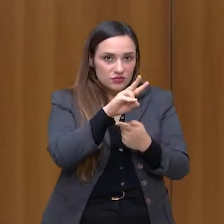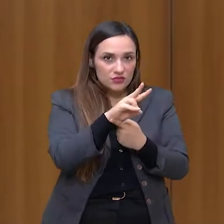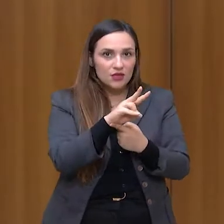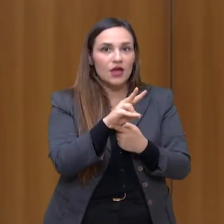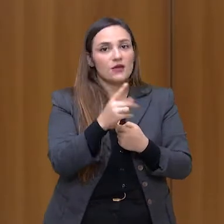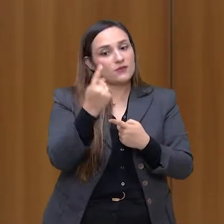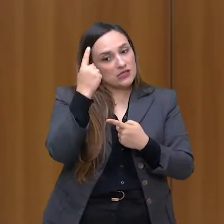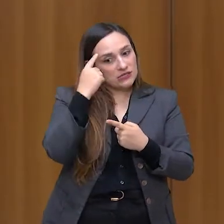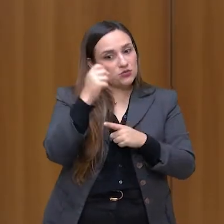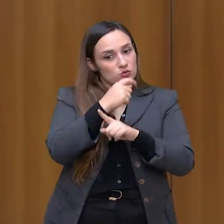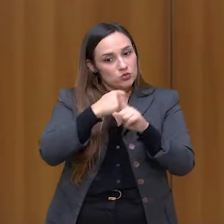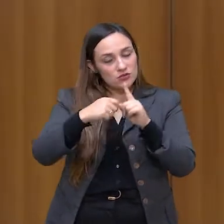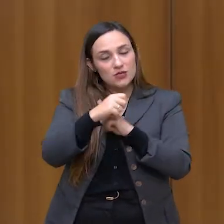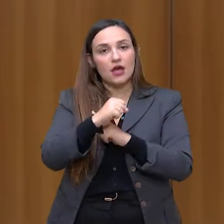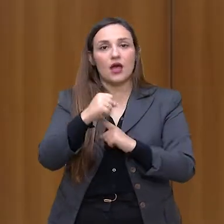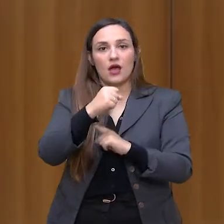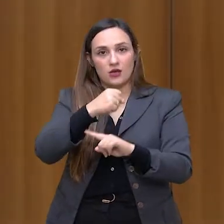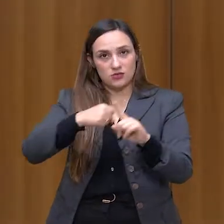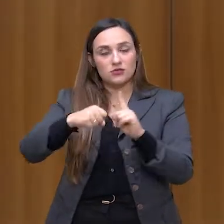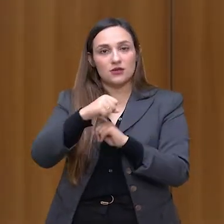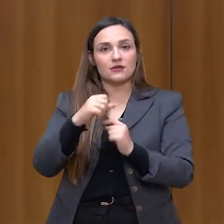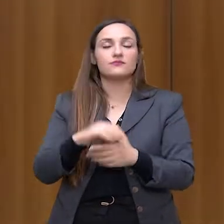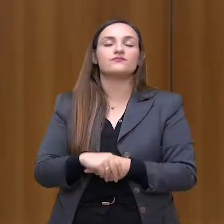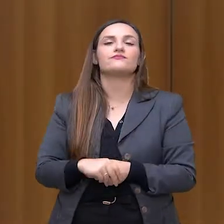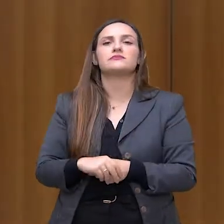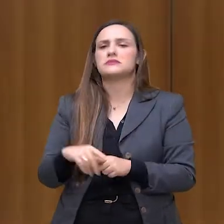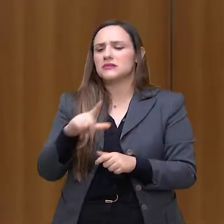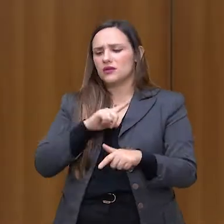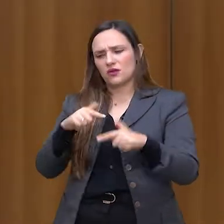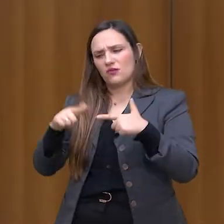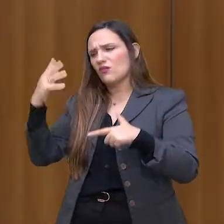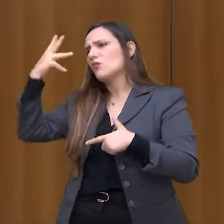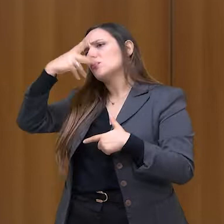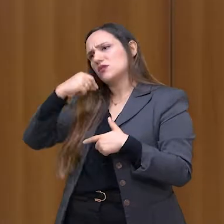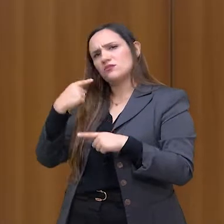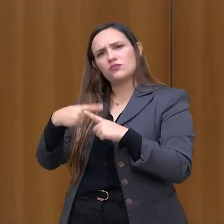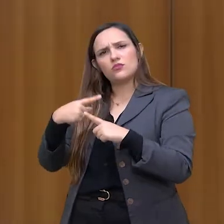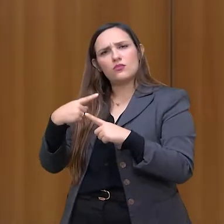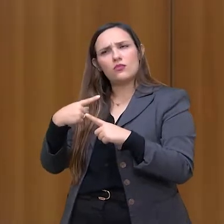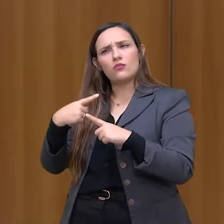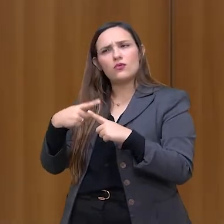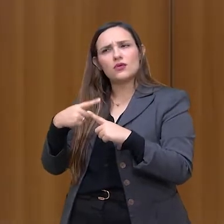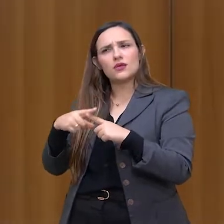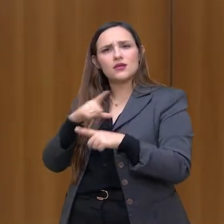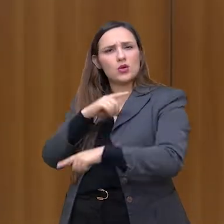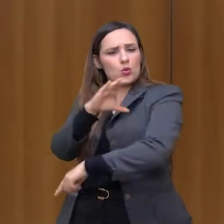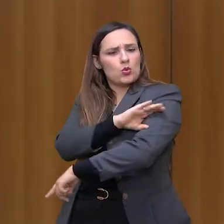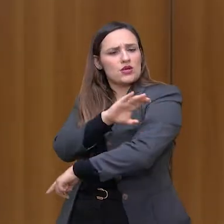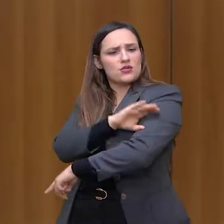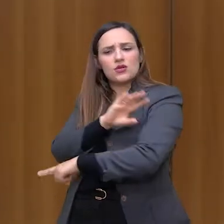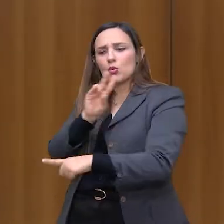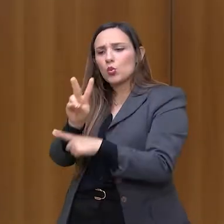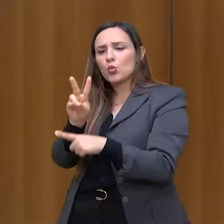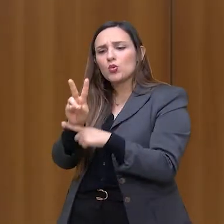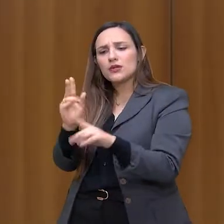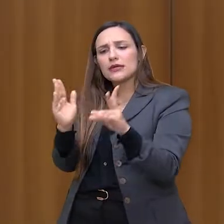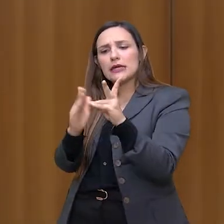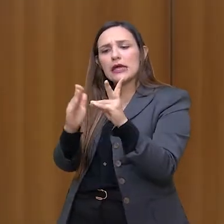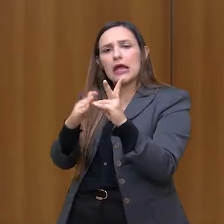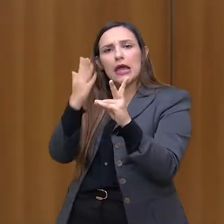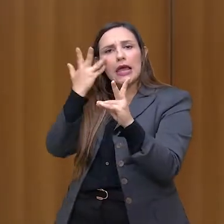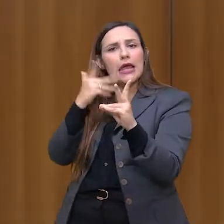dentro em relação à questão social, né? Tem um trabalho muito bonito da Coordenadoria da Infância em relação às